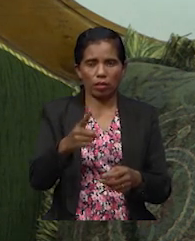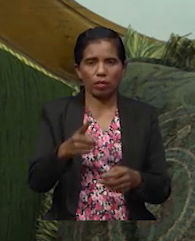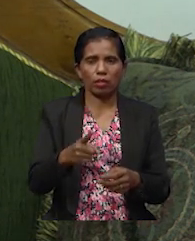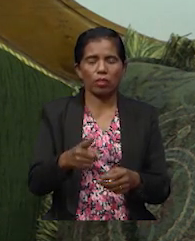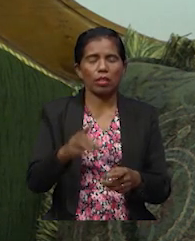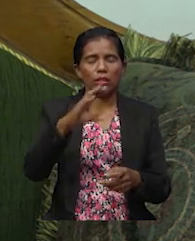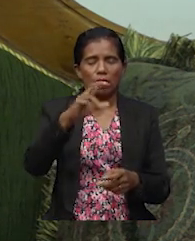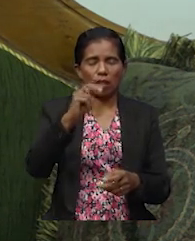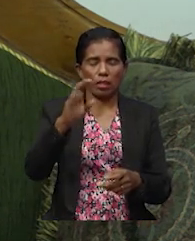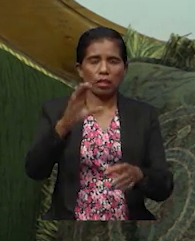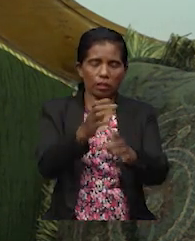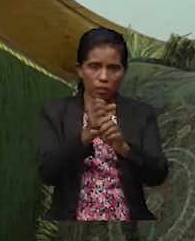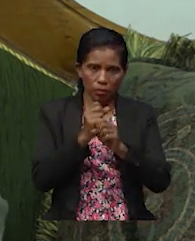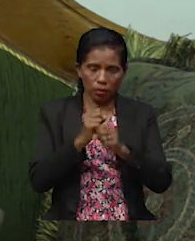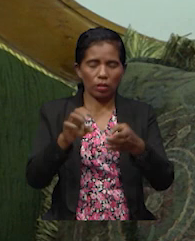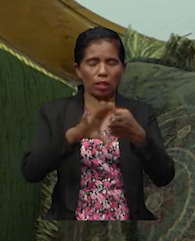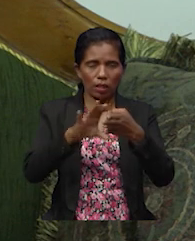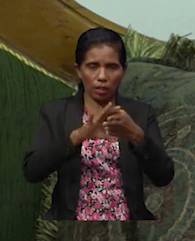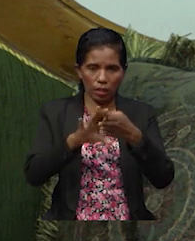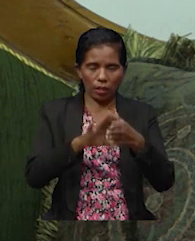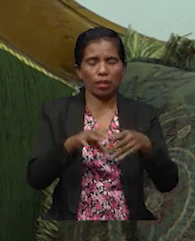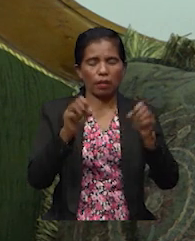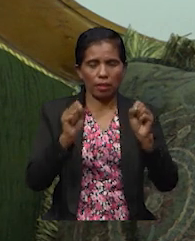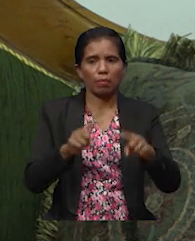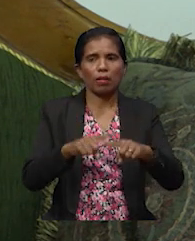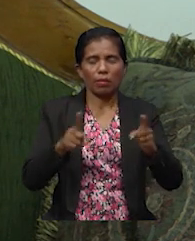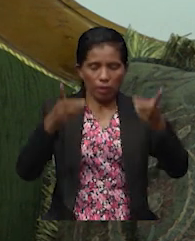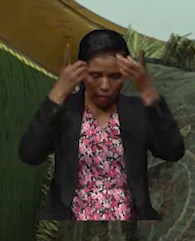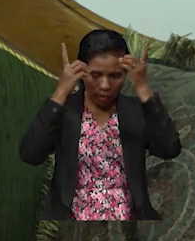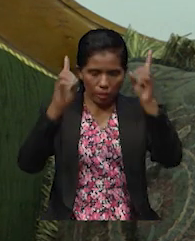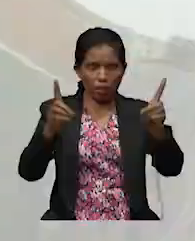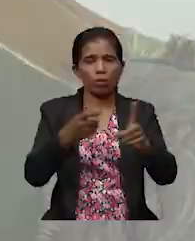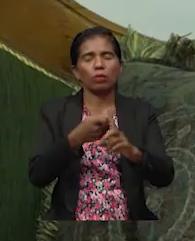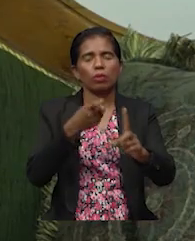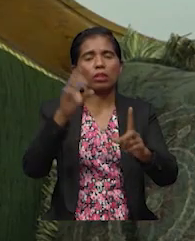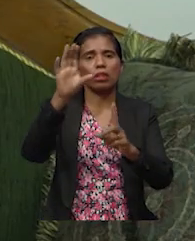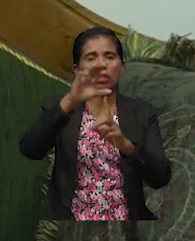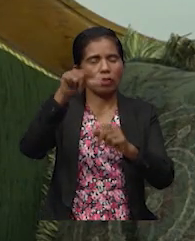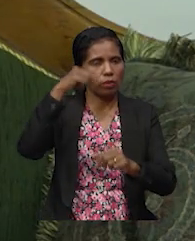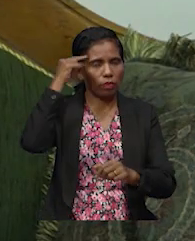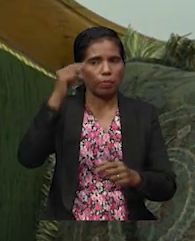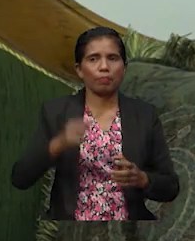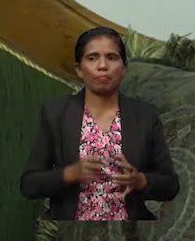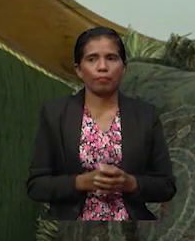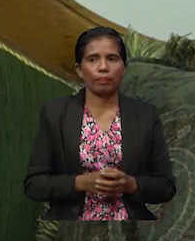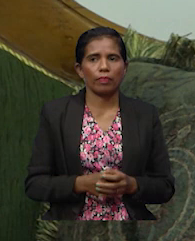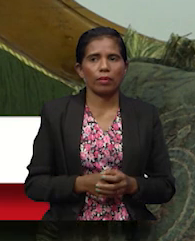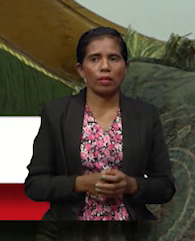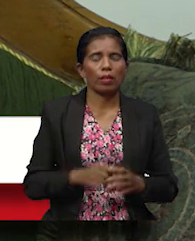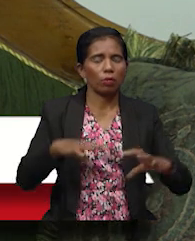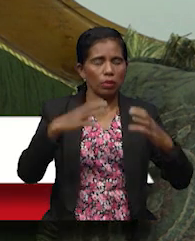Eleição, Simona Carta Conhecimento refere, mas bem decisão e chefe de governo. Comissão Nacional das Eleições,